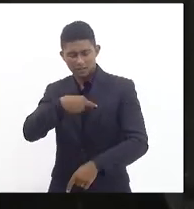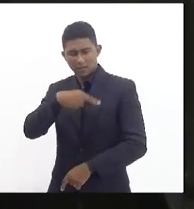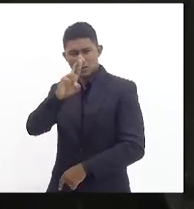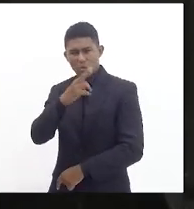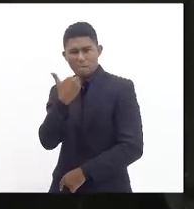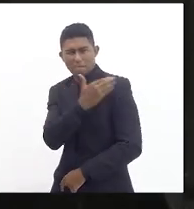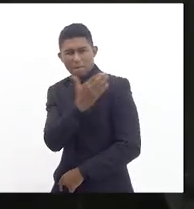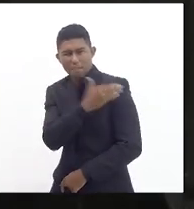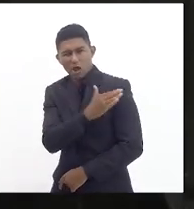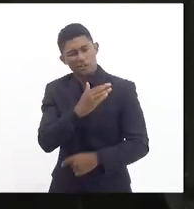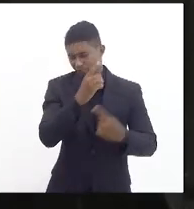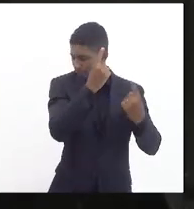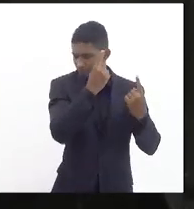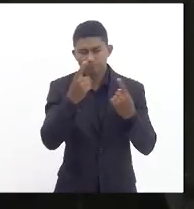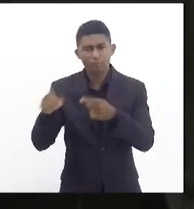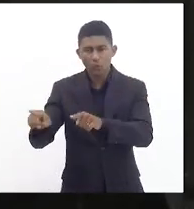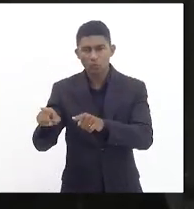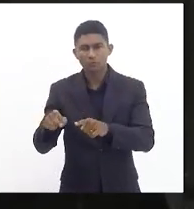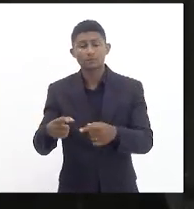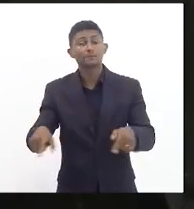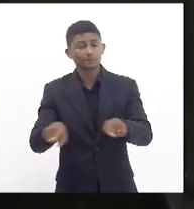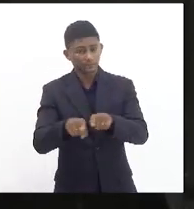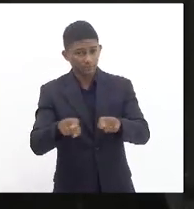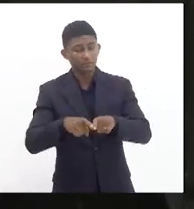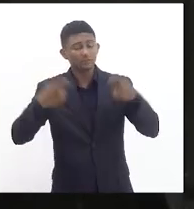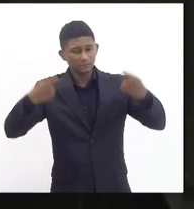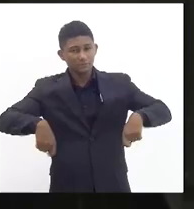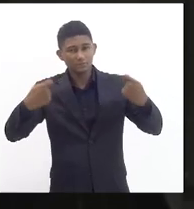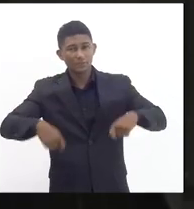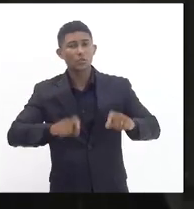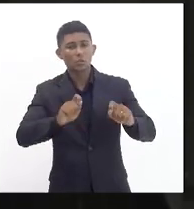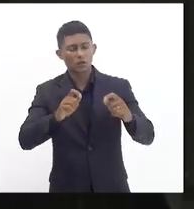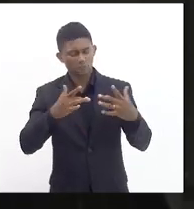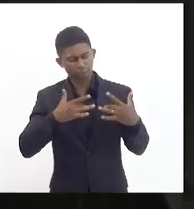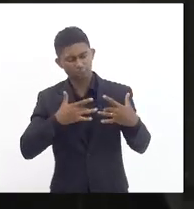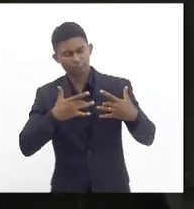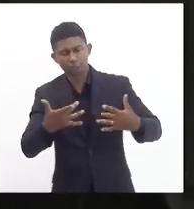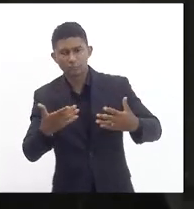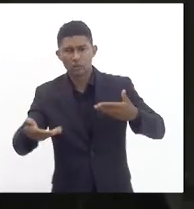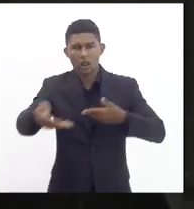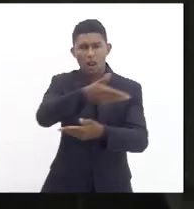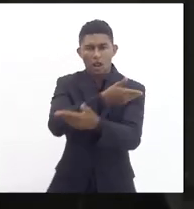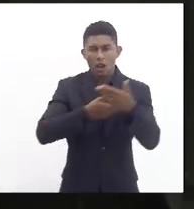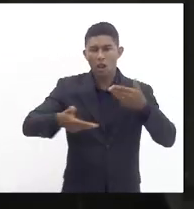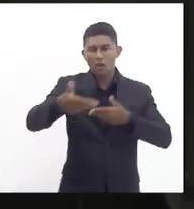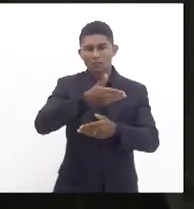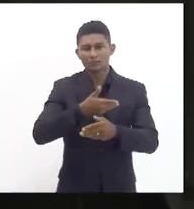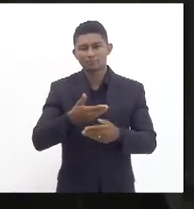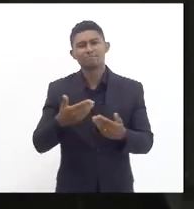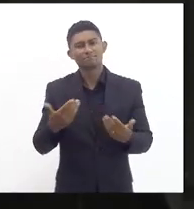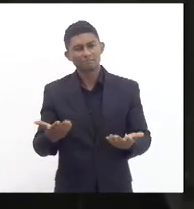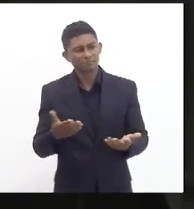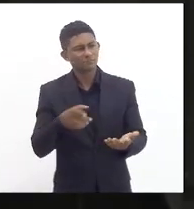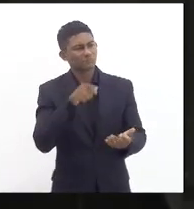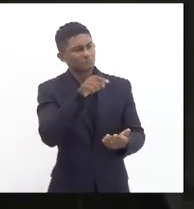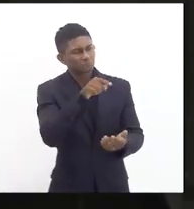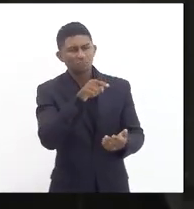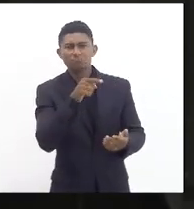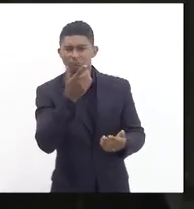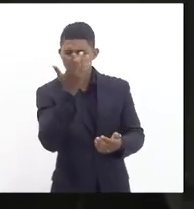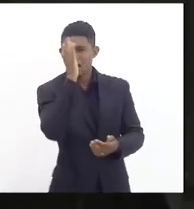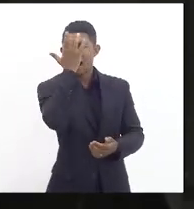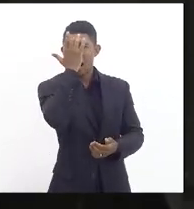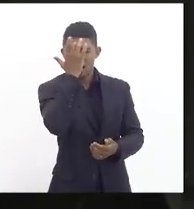e da necessidade da solidariedade. Eu acho que essa mensagem, deputada presidente,